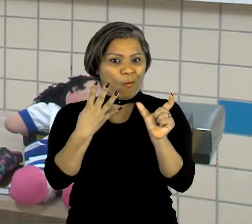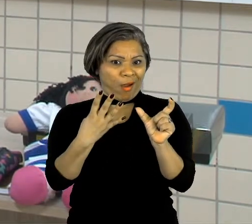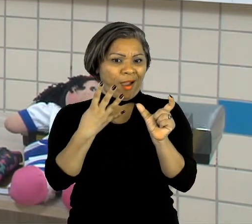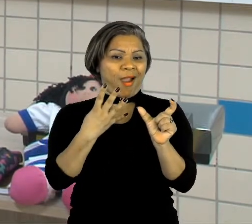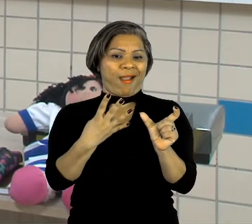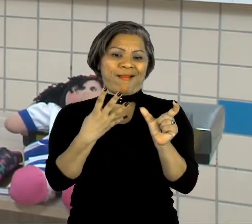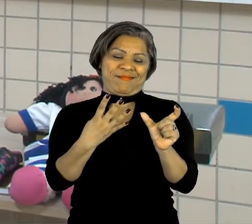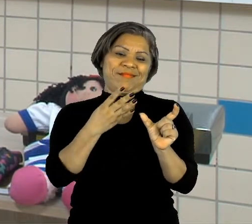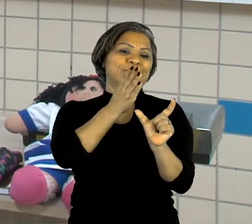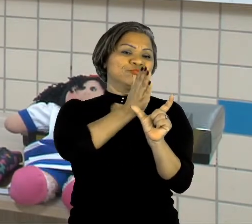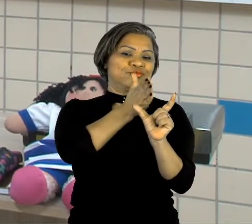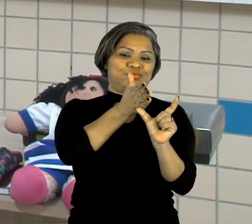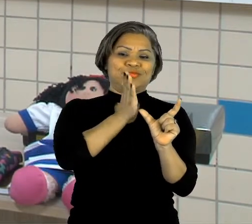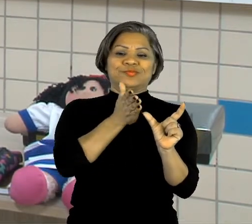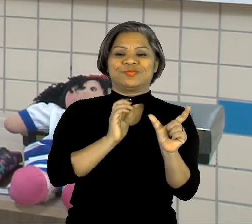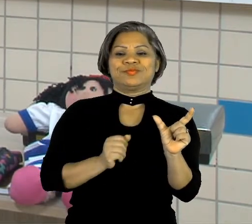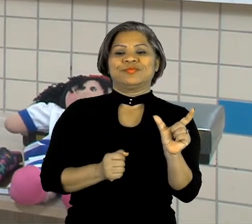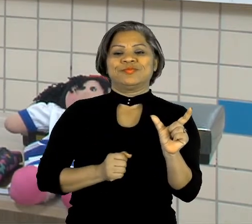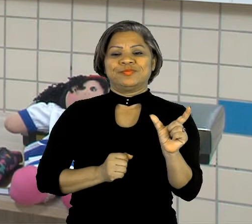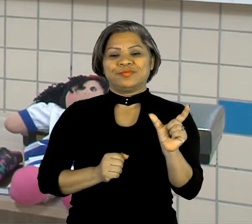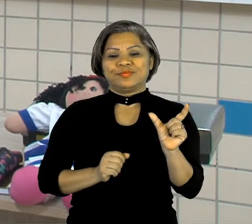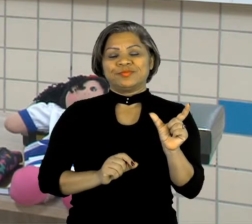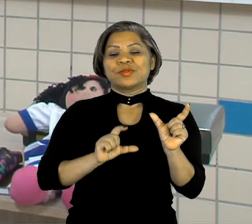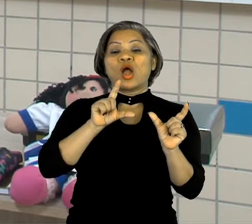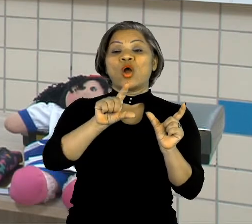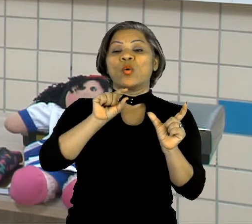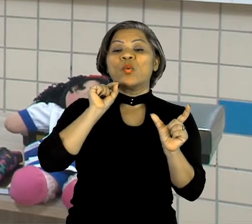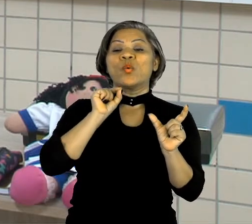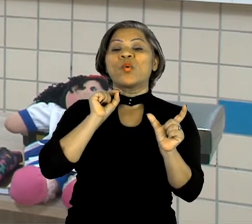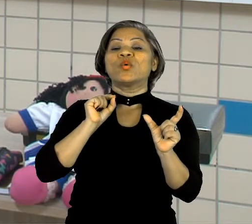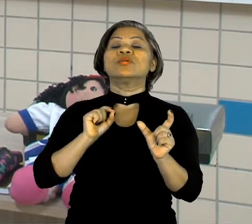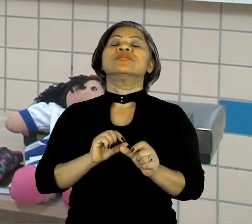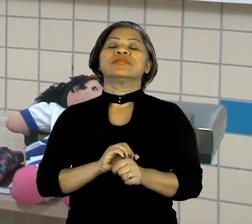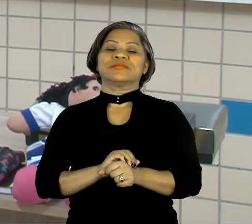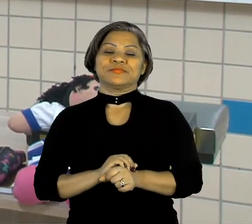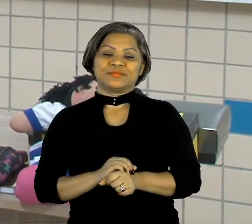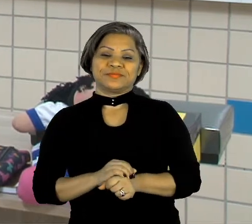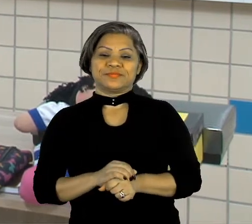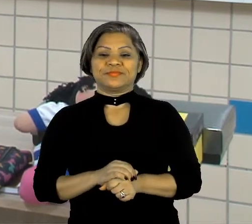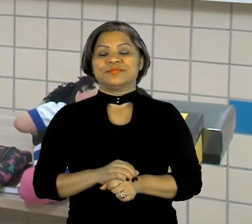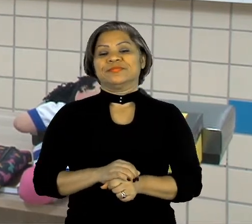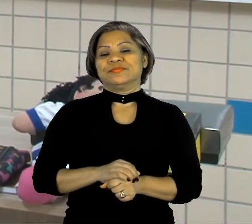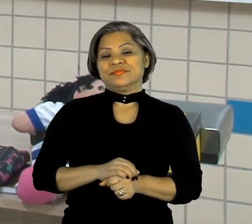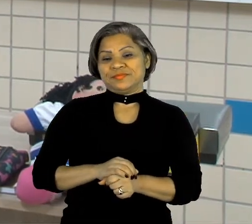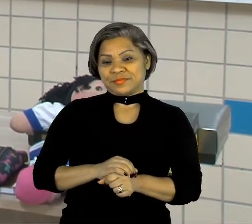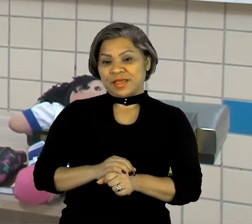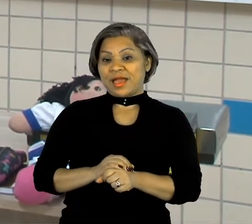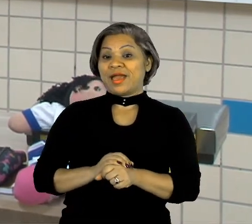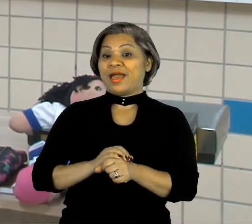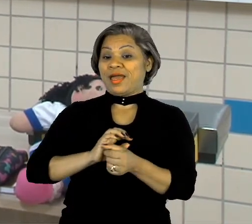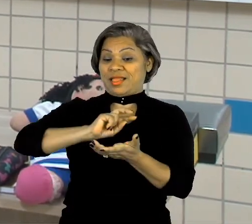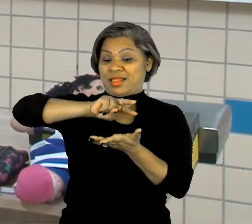colocar aqui. Vamos pegar mais uma, da dança das pulgas também.